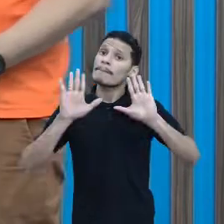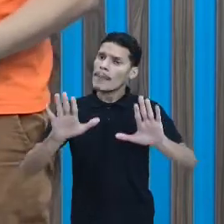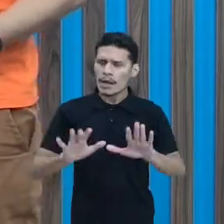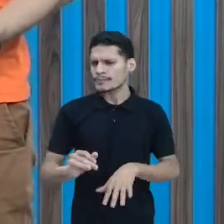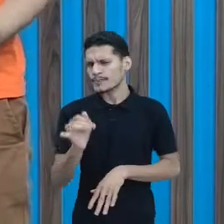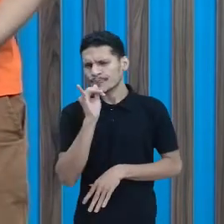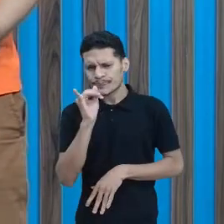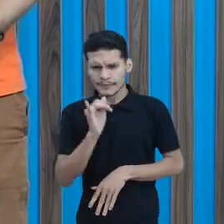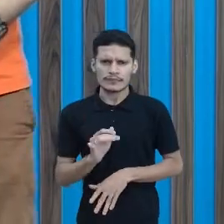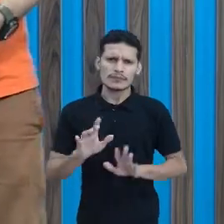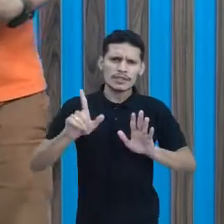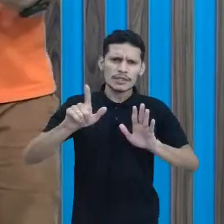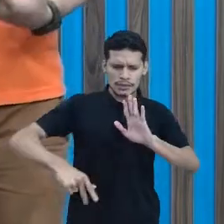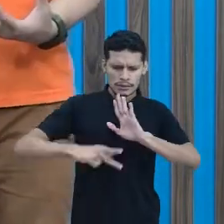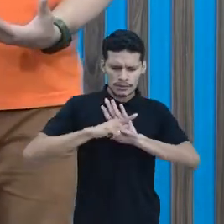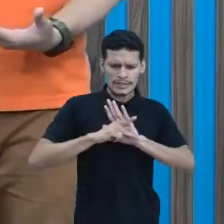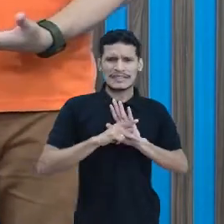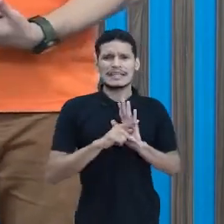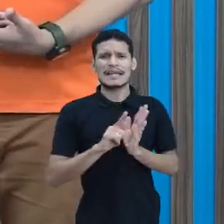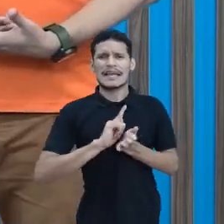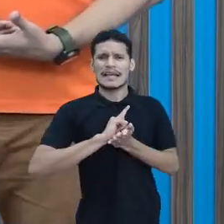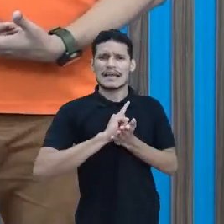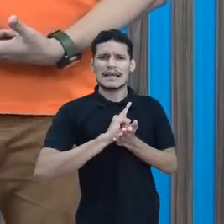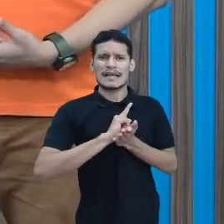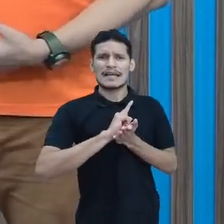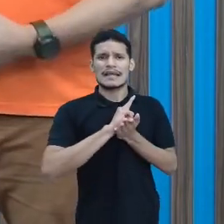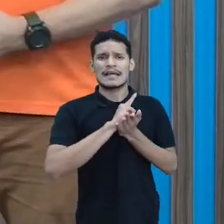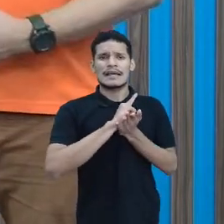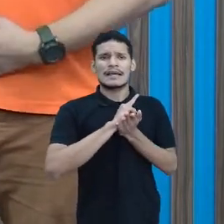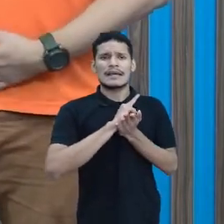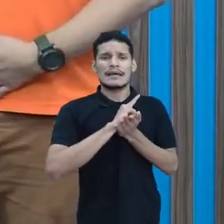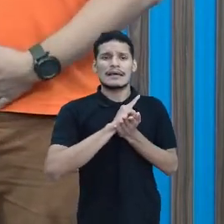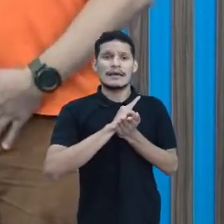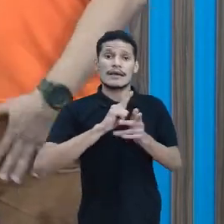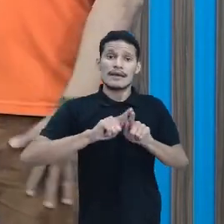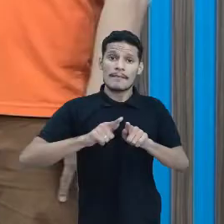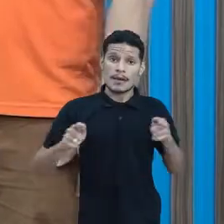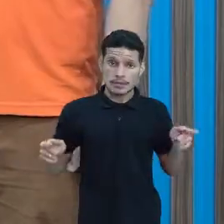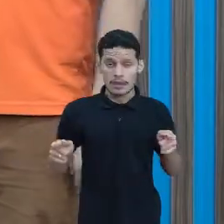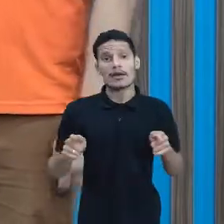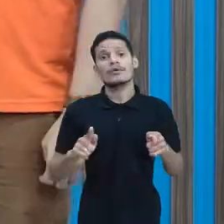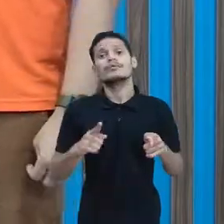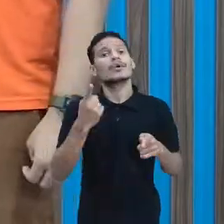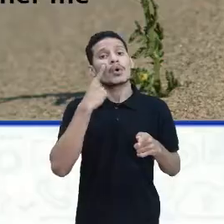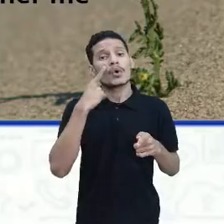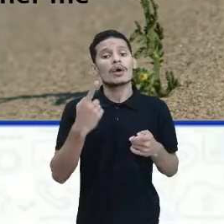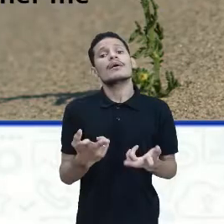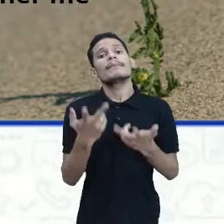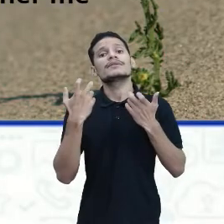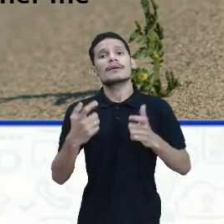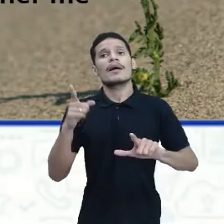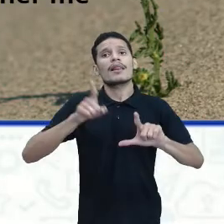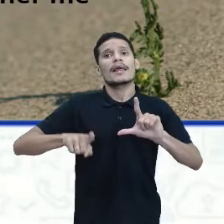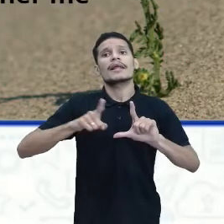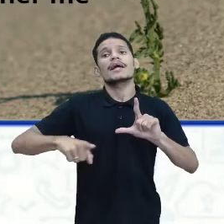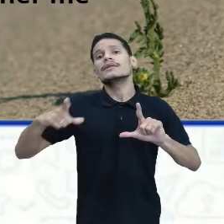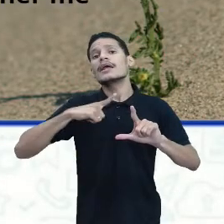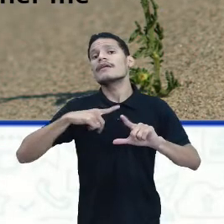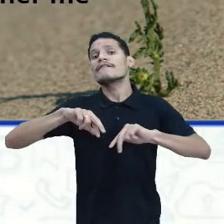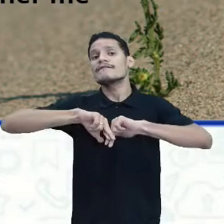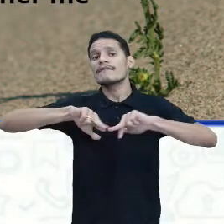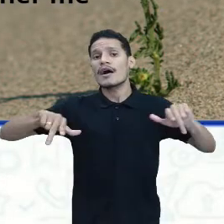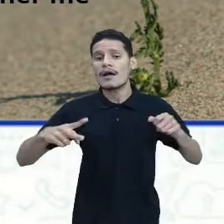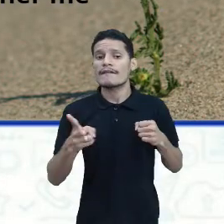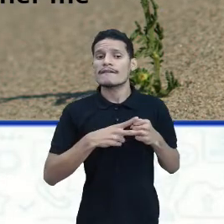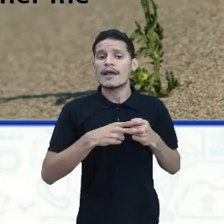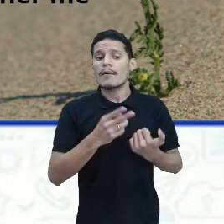forma gramatical, de forma livre em cima do nosso tema, perceba que no começo da letra ela está cheia de quê? Cheia de verbos